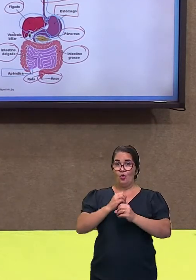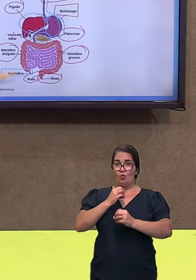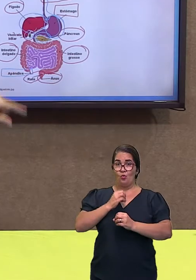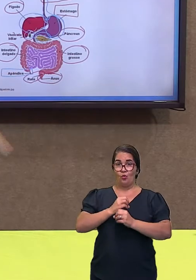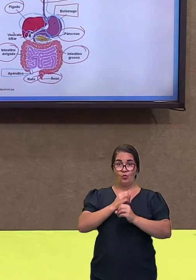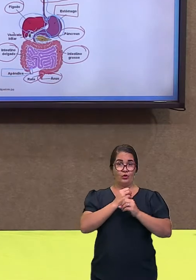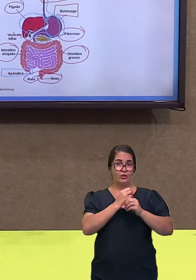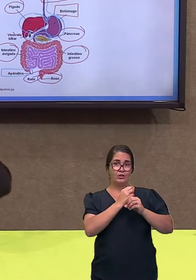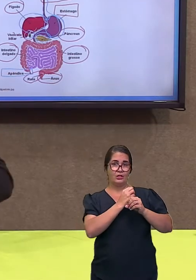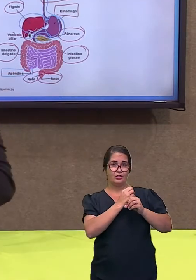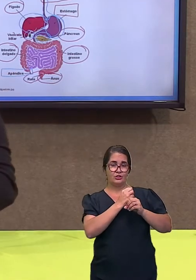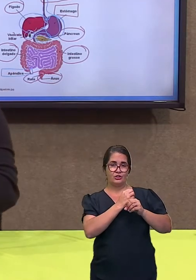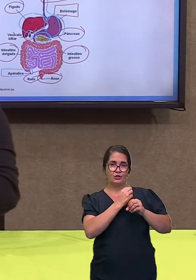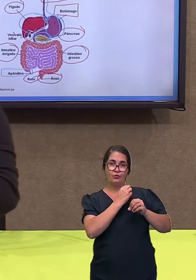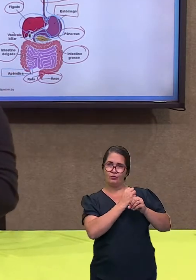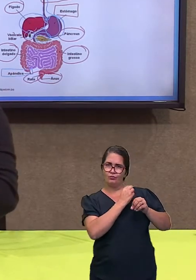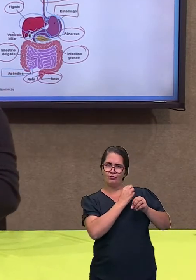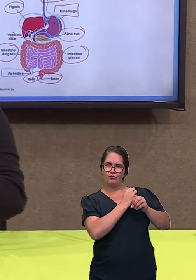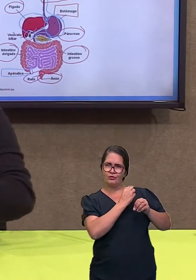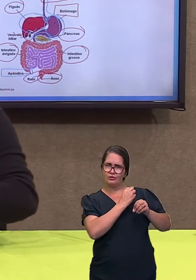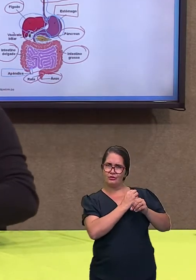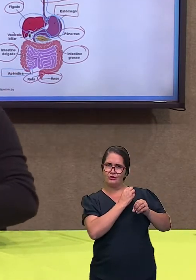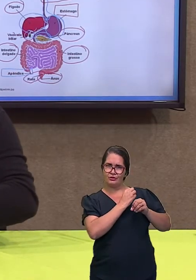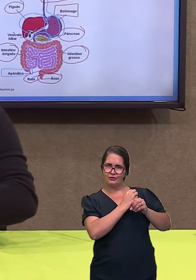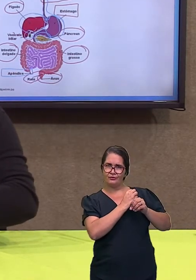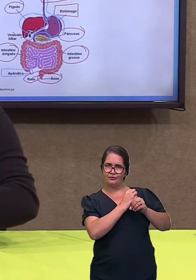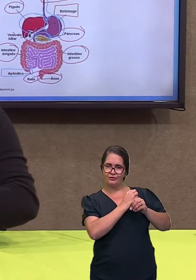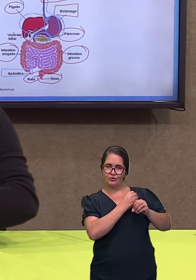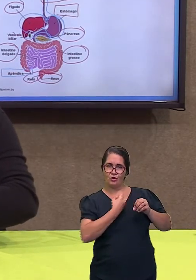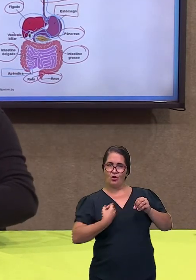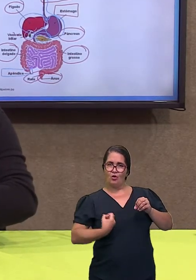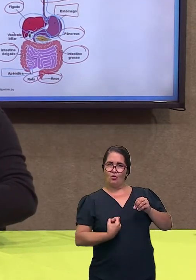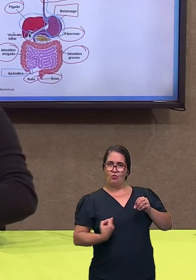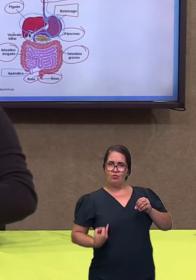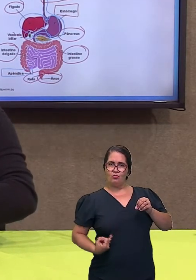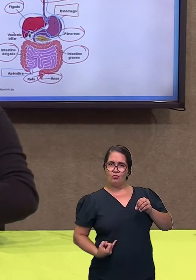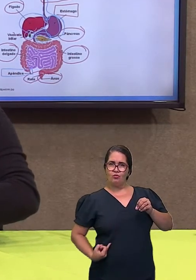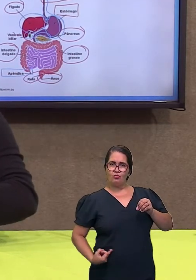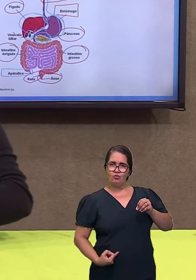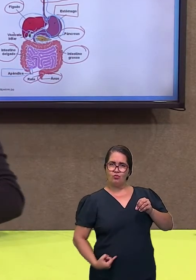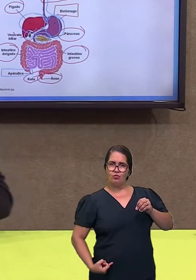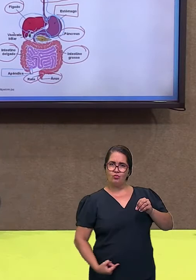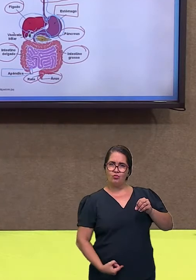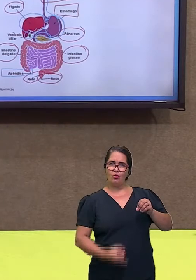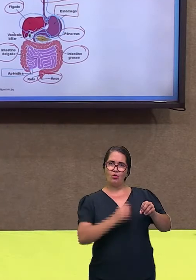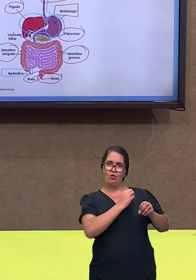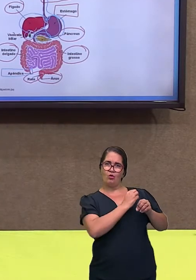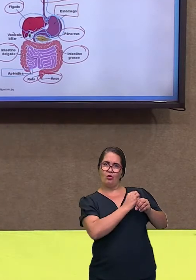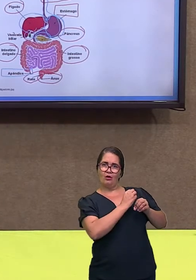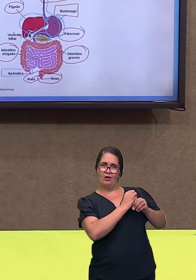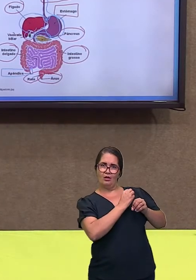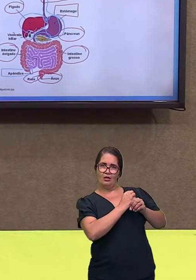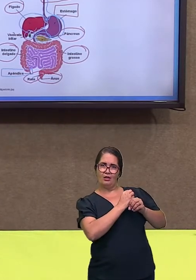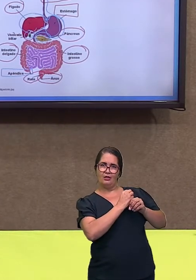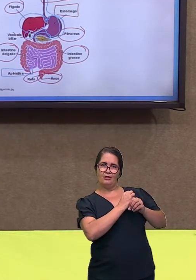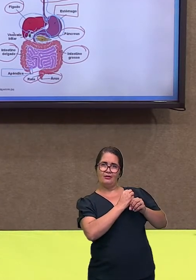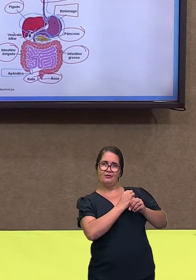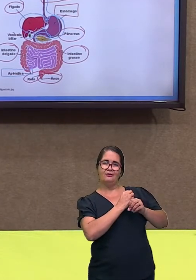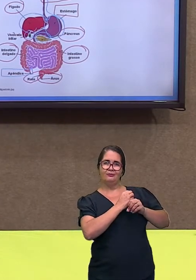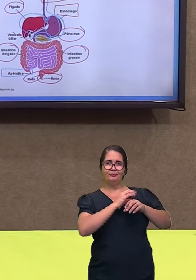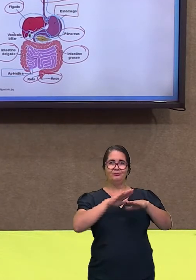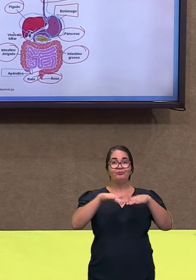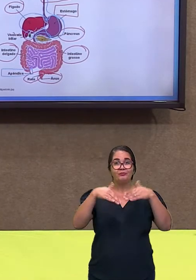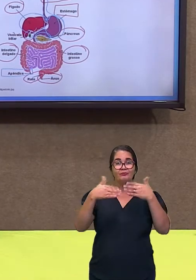delgado, ó, ele faz tudo aquilo ali, para a base dele eu vou ter o reto e o ânus. Professora, por que